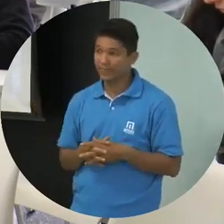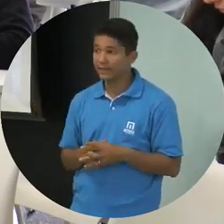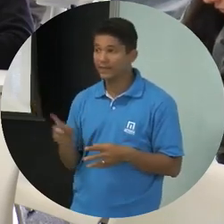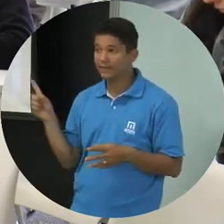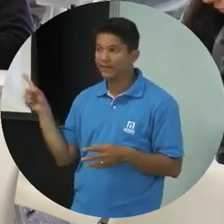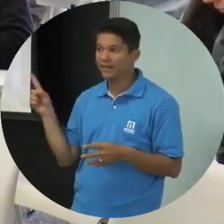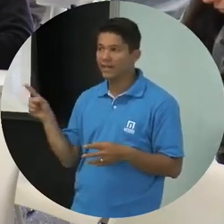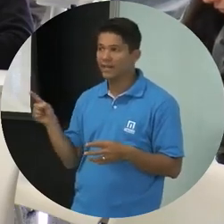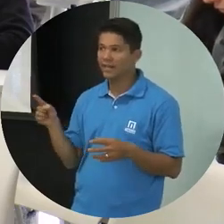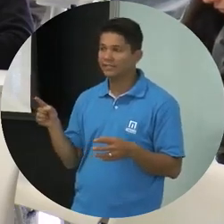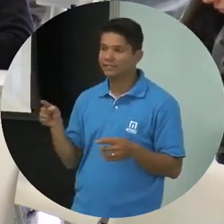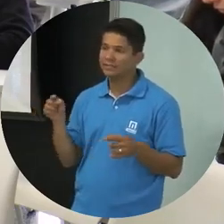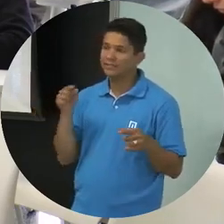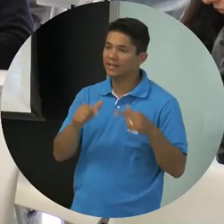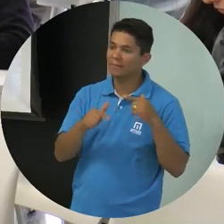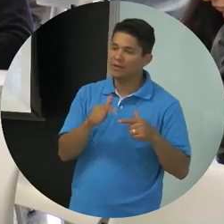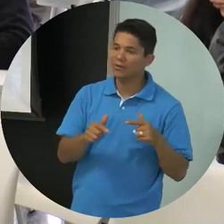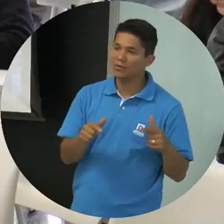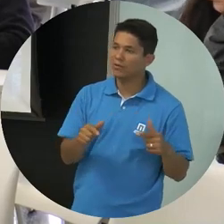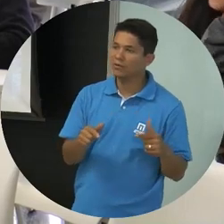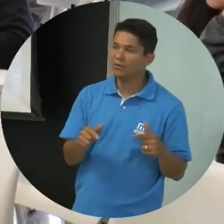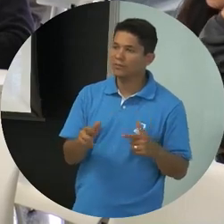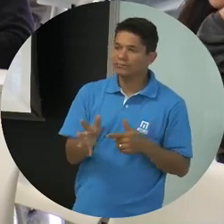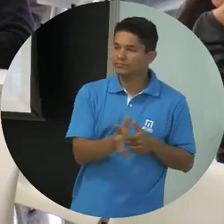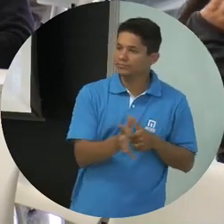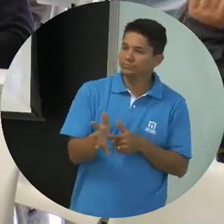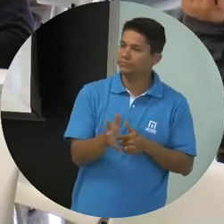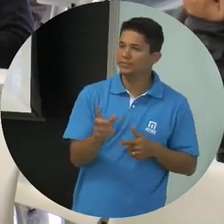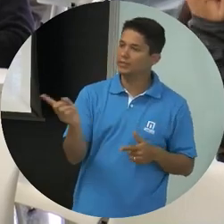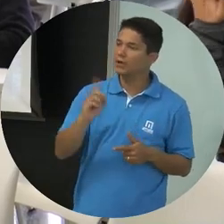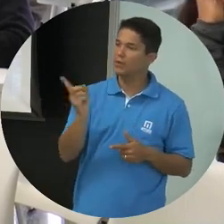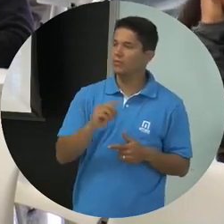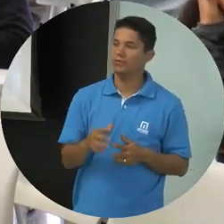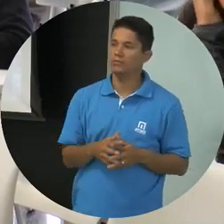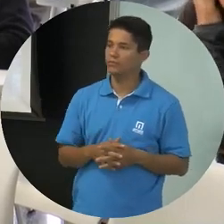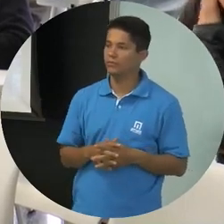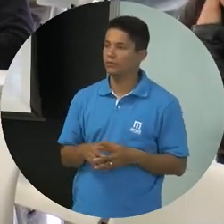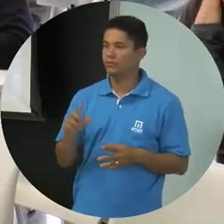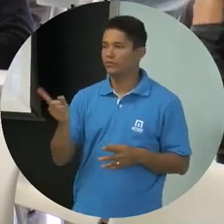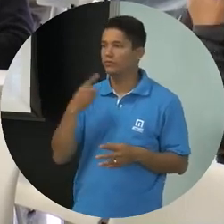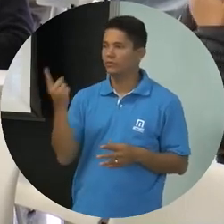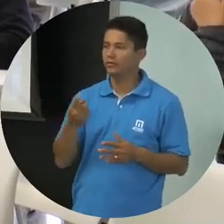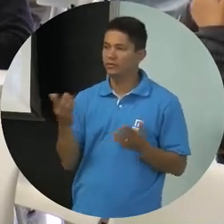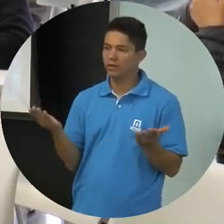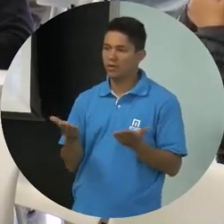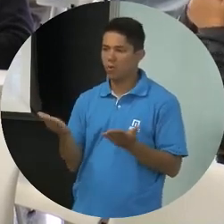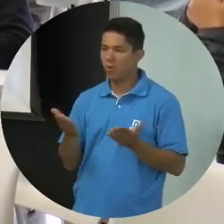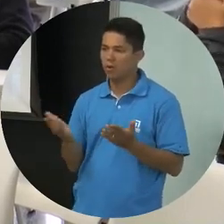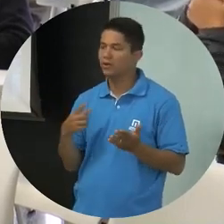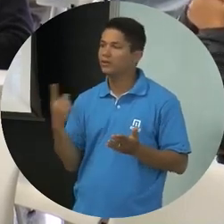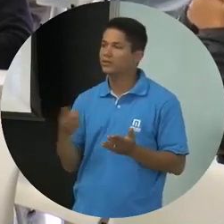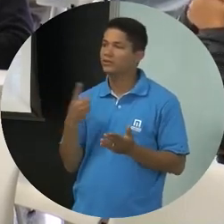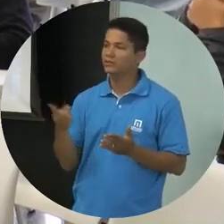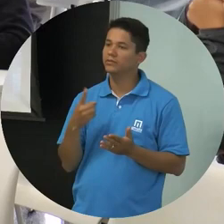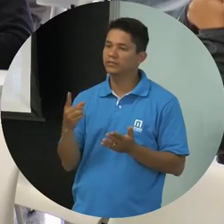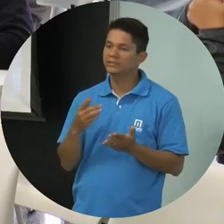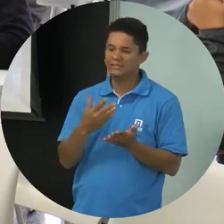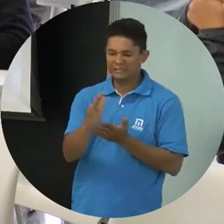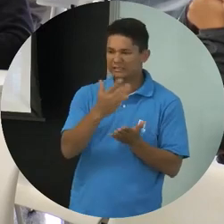máquina não é para isso. Isso não é para isso. Nós agora rompemos perto de, sei